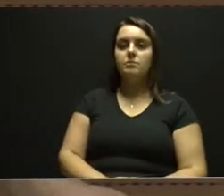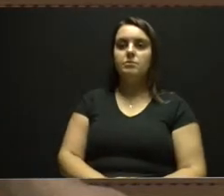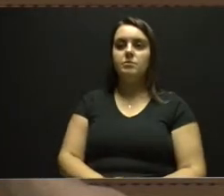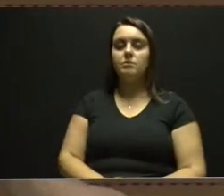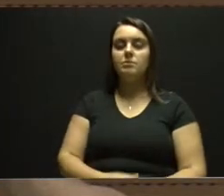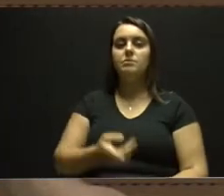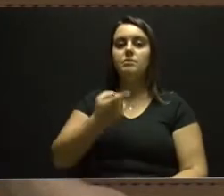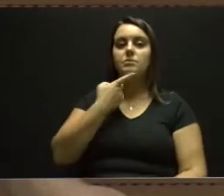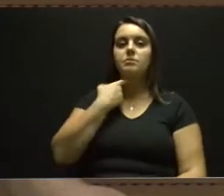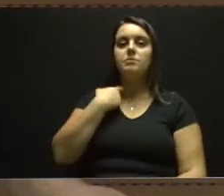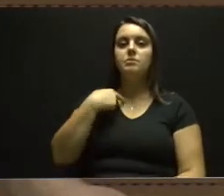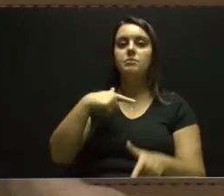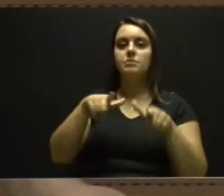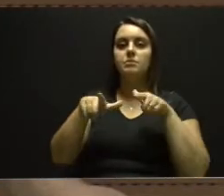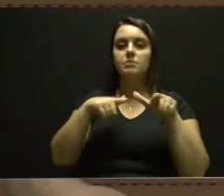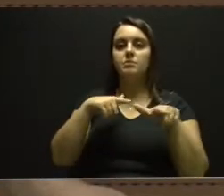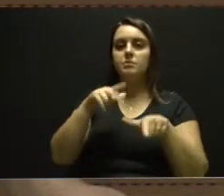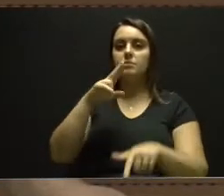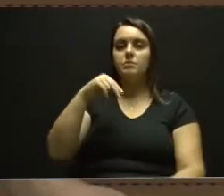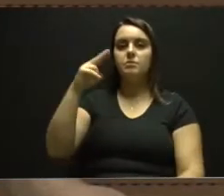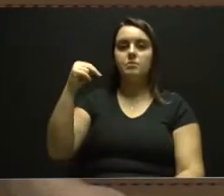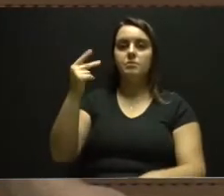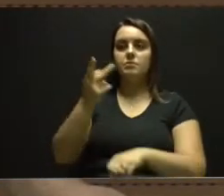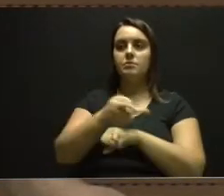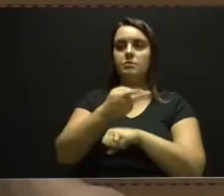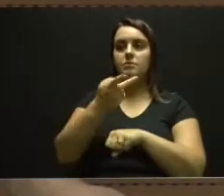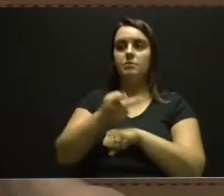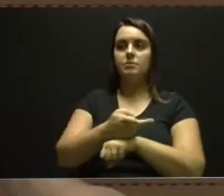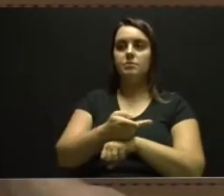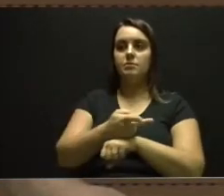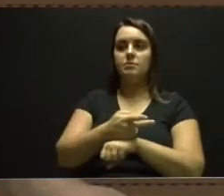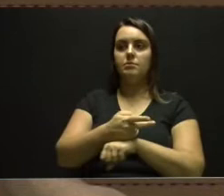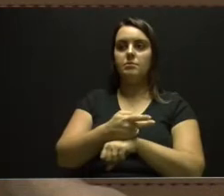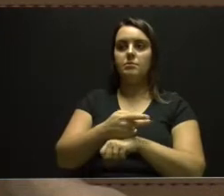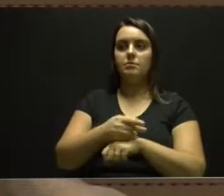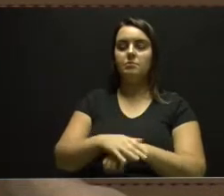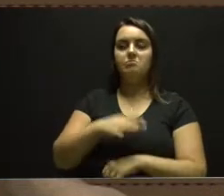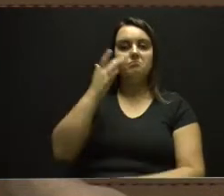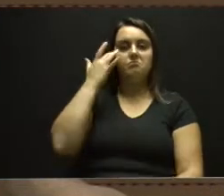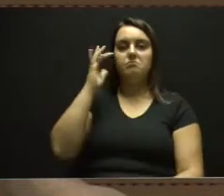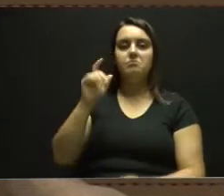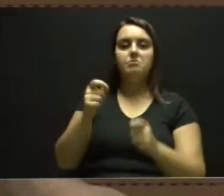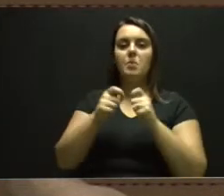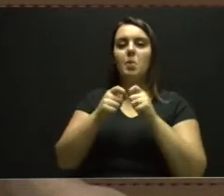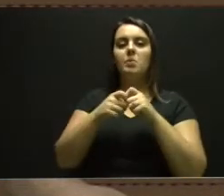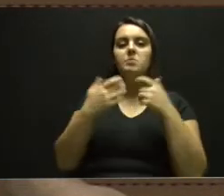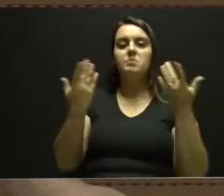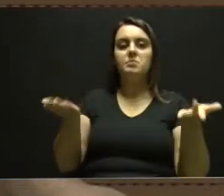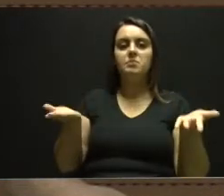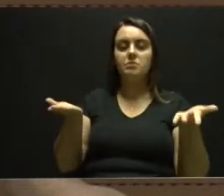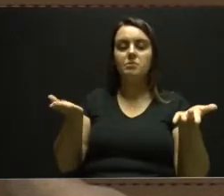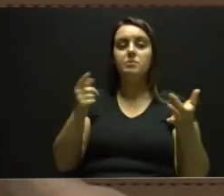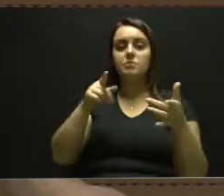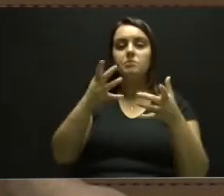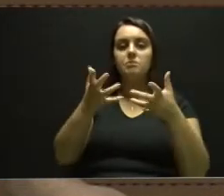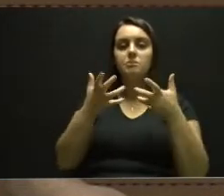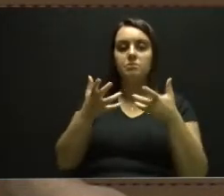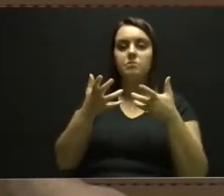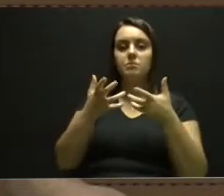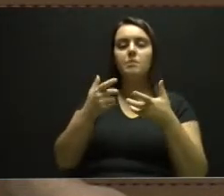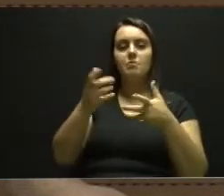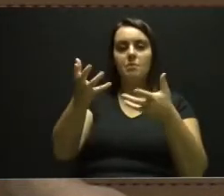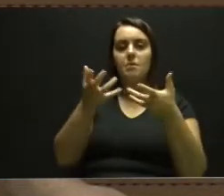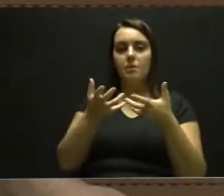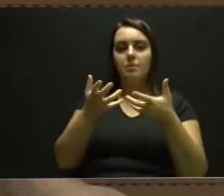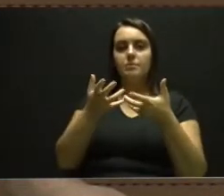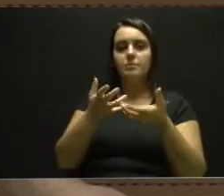tinha vontade de trabalhar mas eu nunca procurei emprego nem sei como que faz ela falou assim você quer mesmo falei que quero aí fui